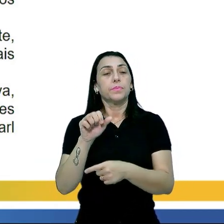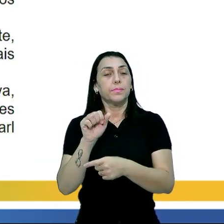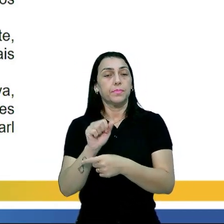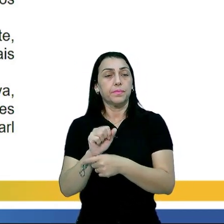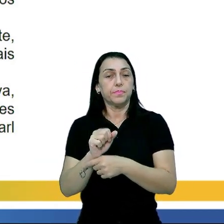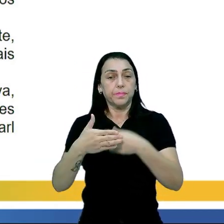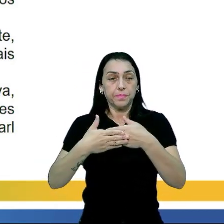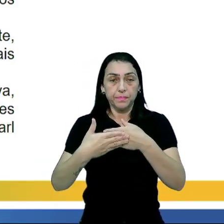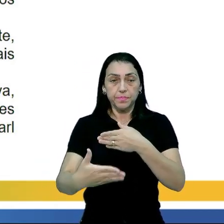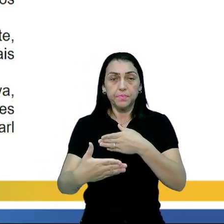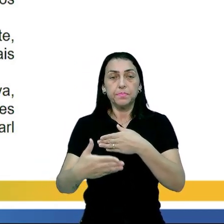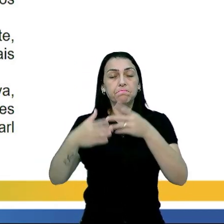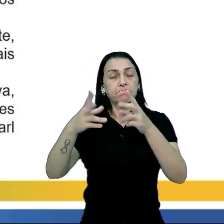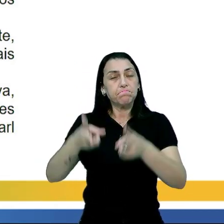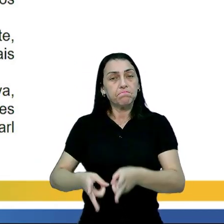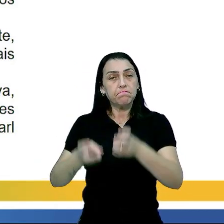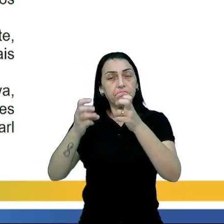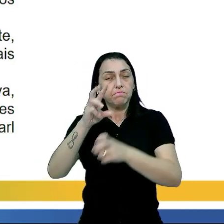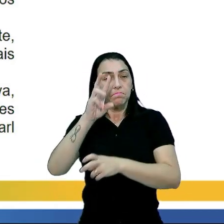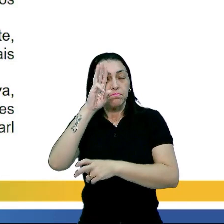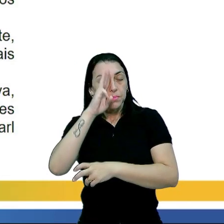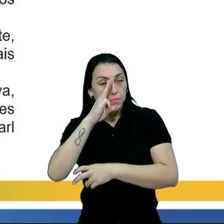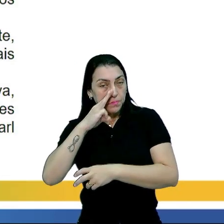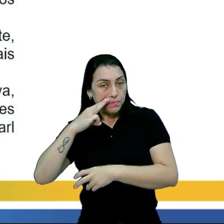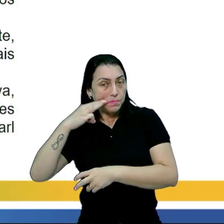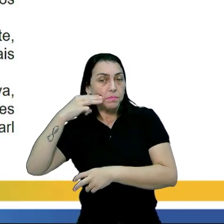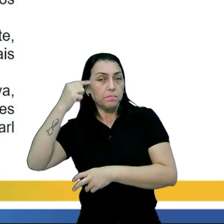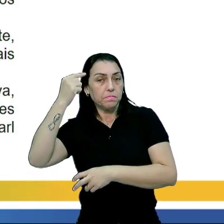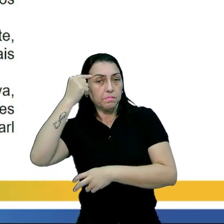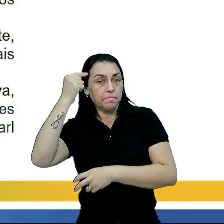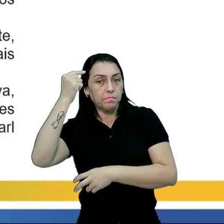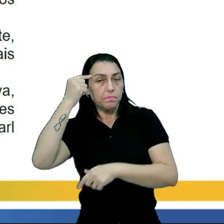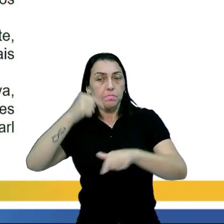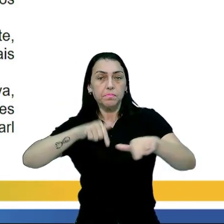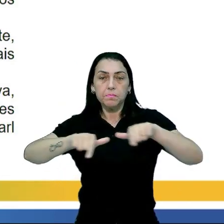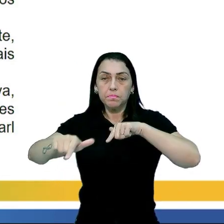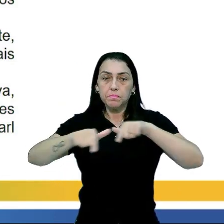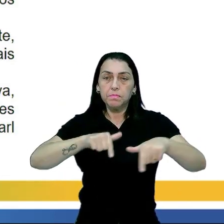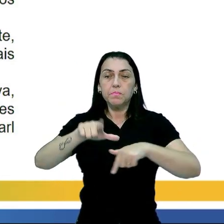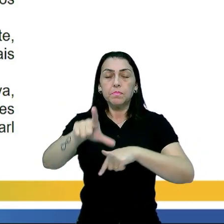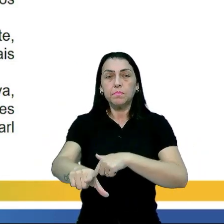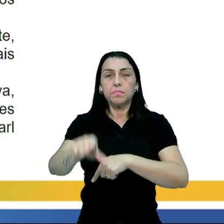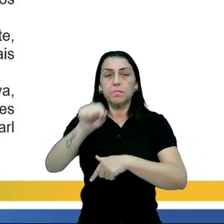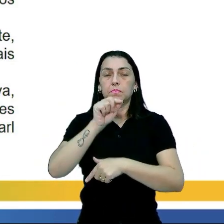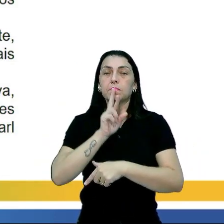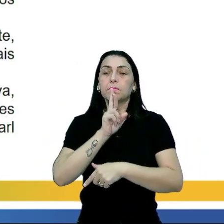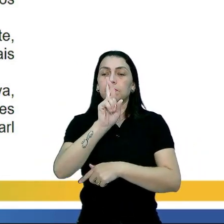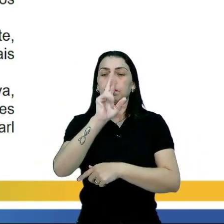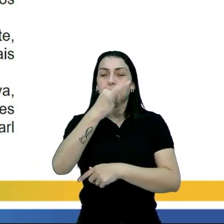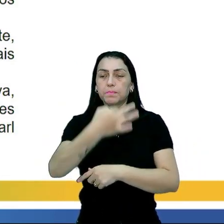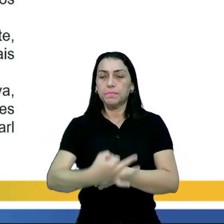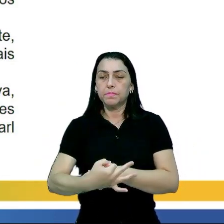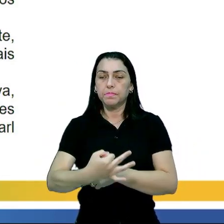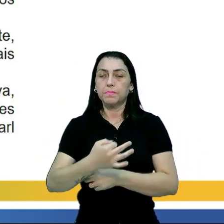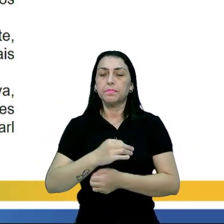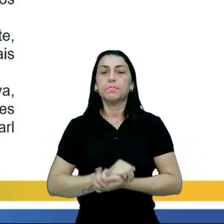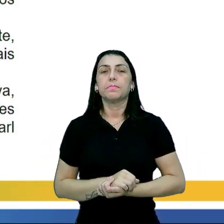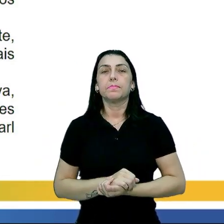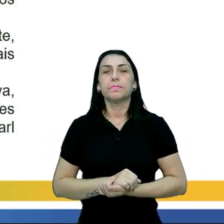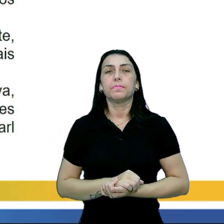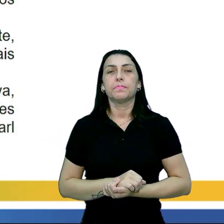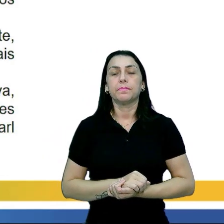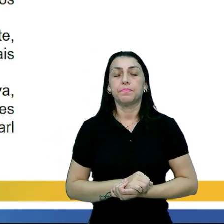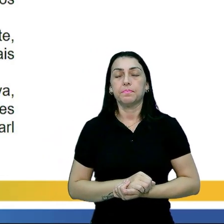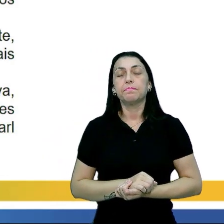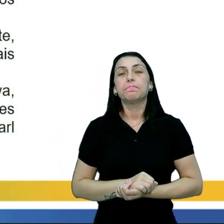questão. Partindo das concepções marxianas sobre o trabalho, assinale, ou